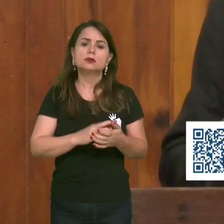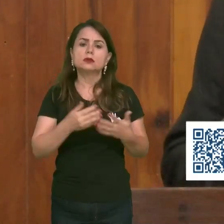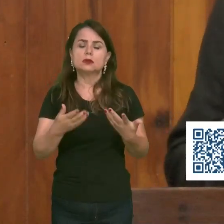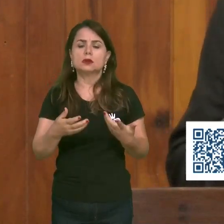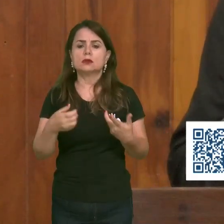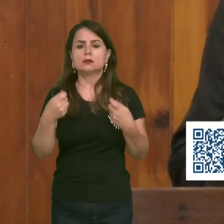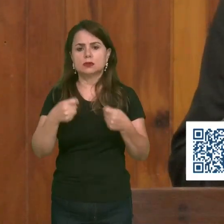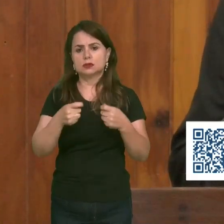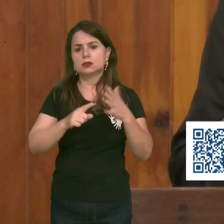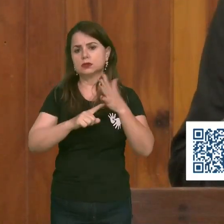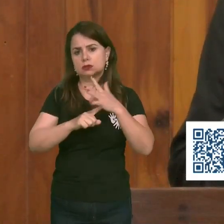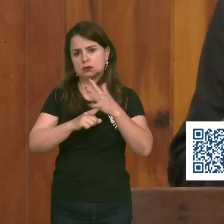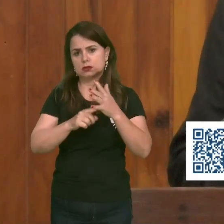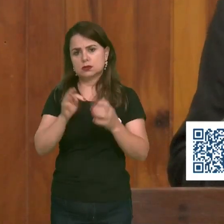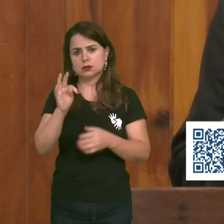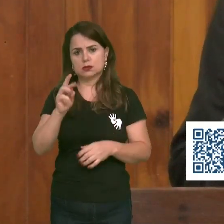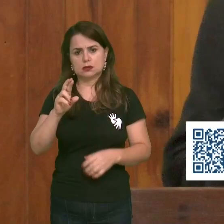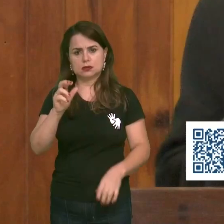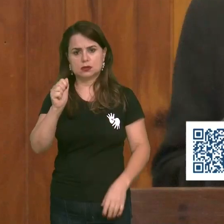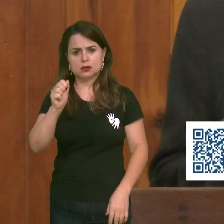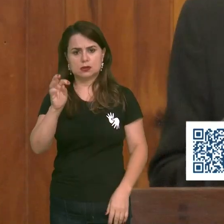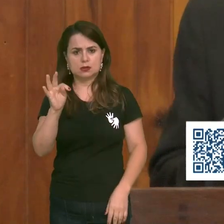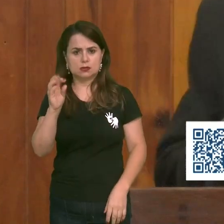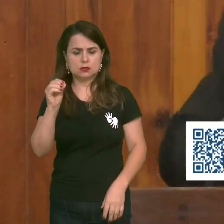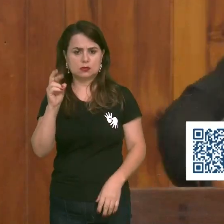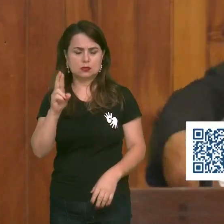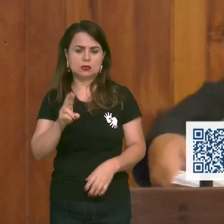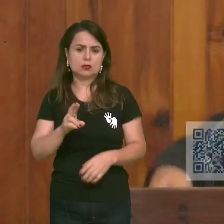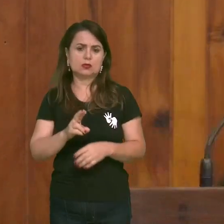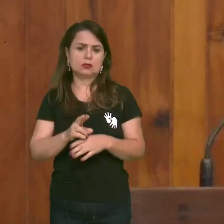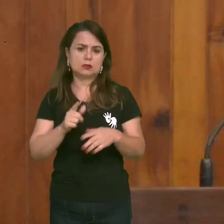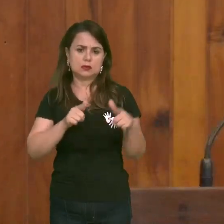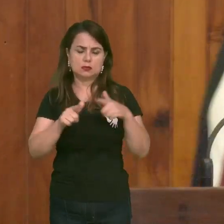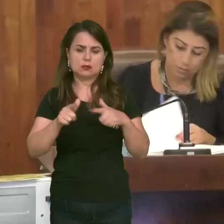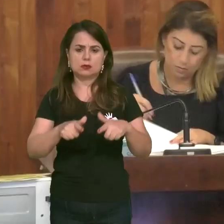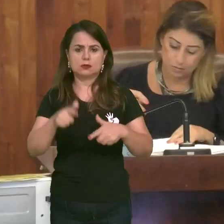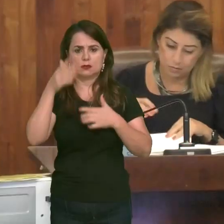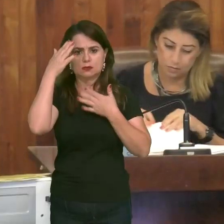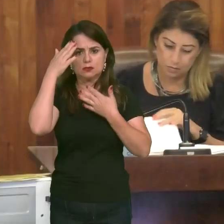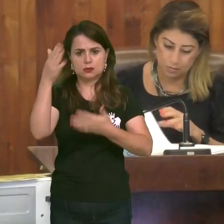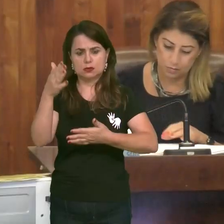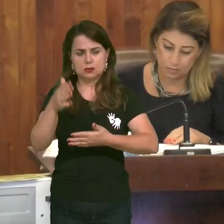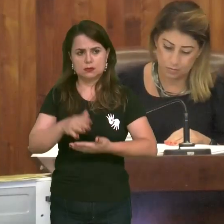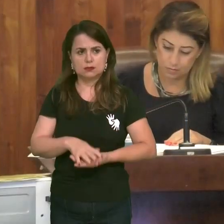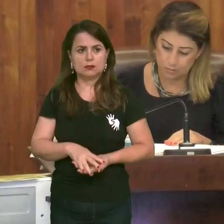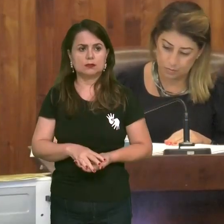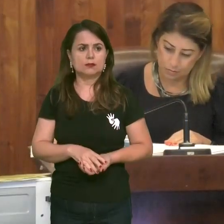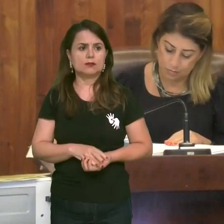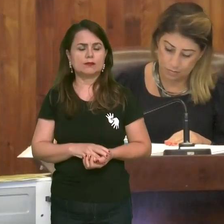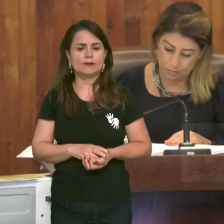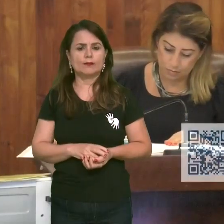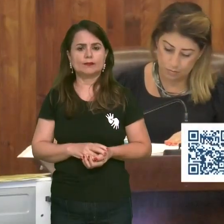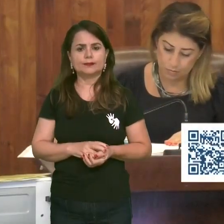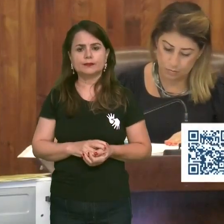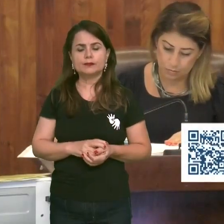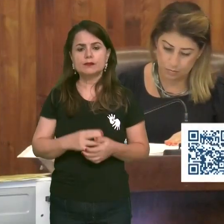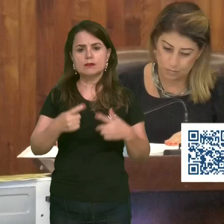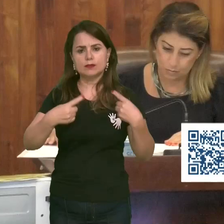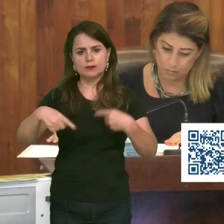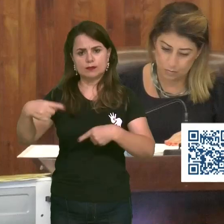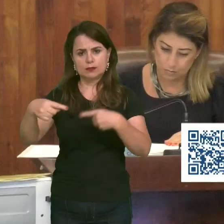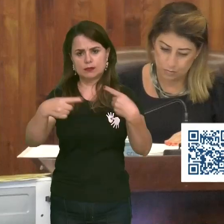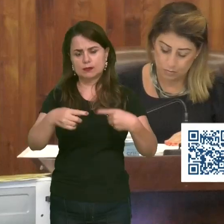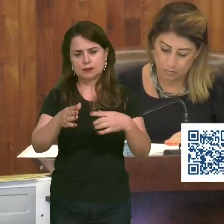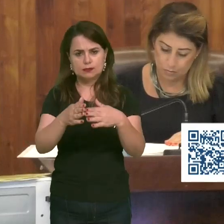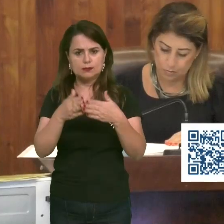junto à Prefeitura Municipal de Marília seu presidente são minhas considerações meu muito obrigado requerimento Continua em discussão